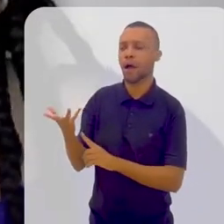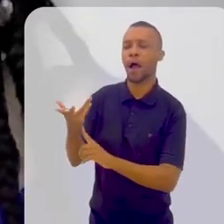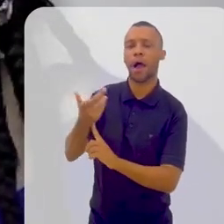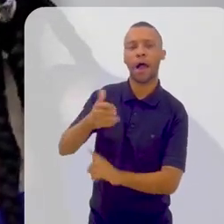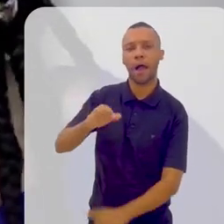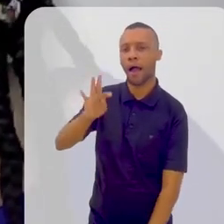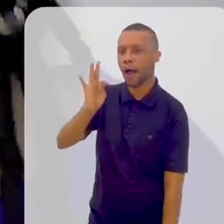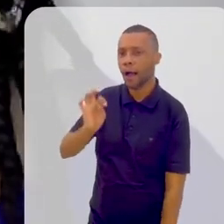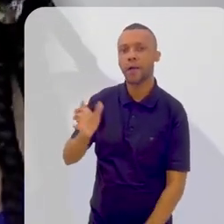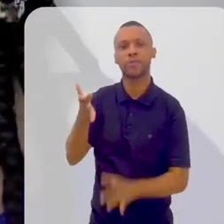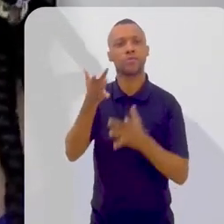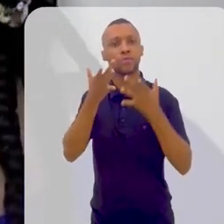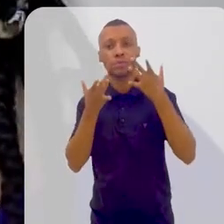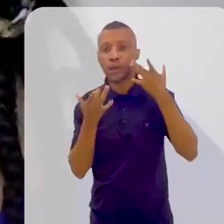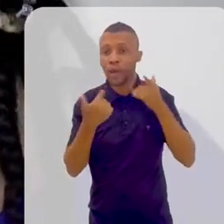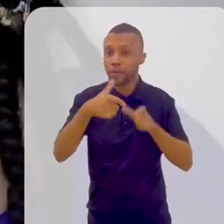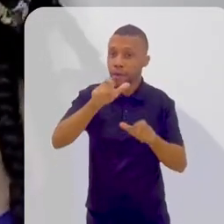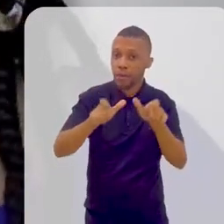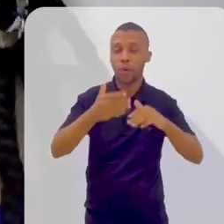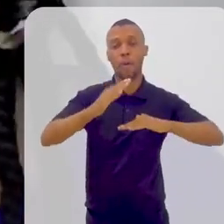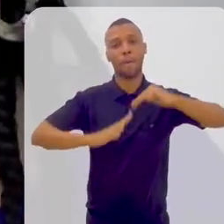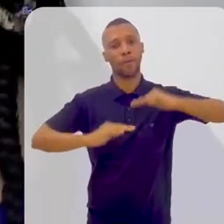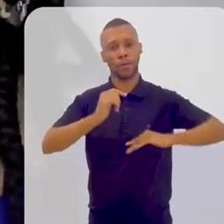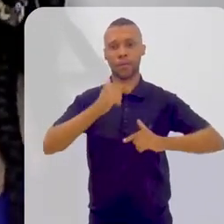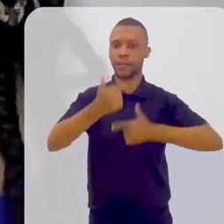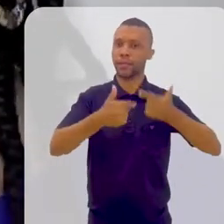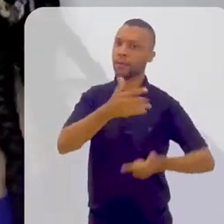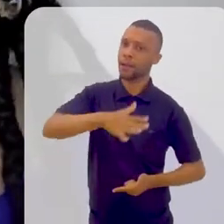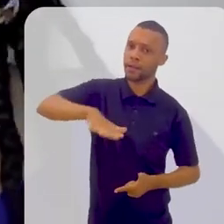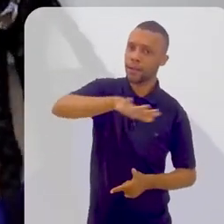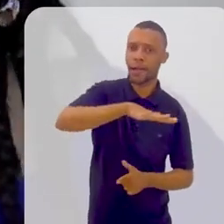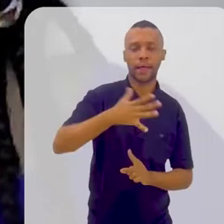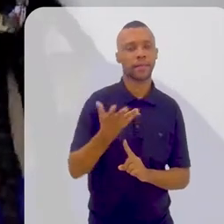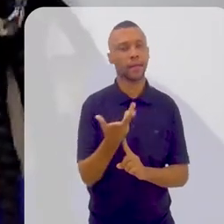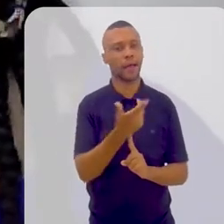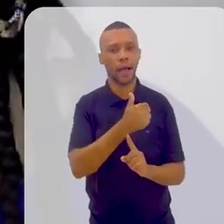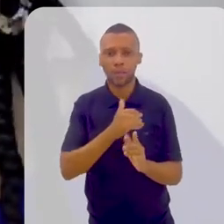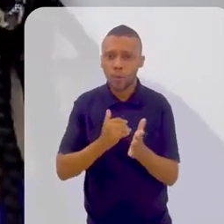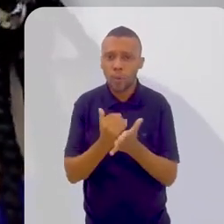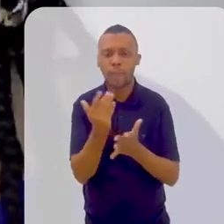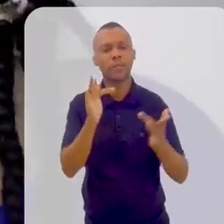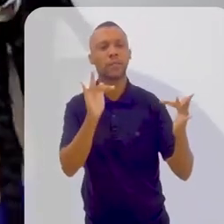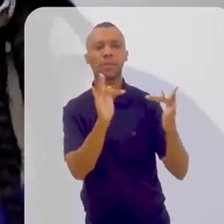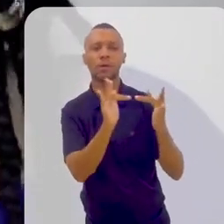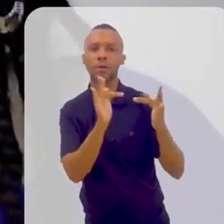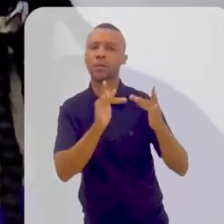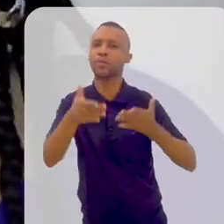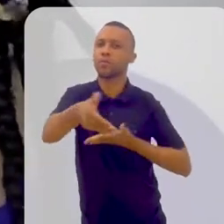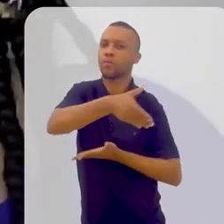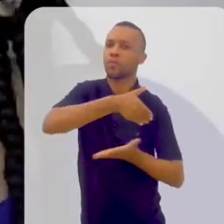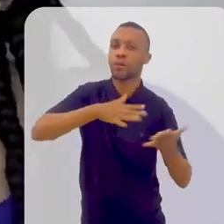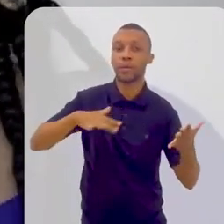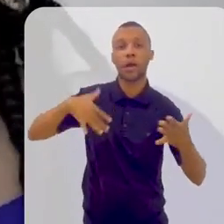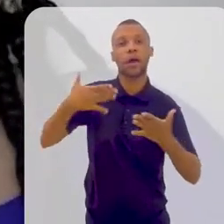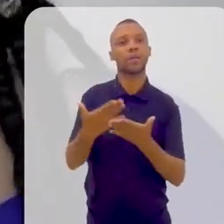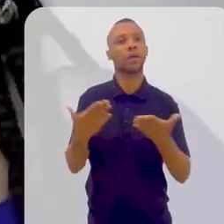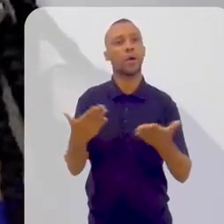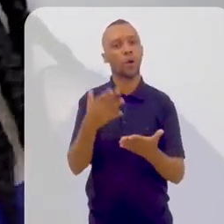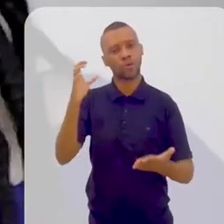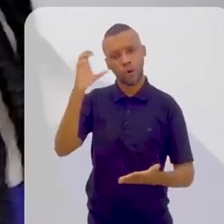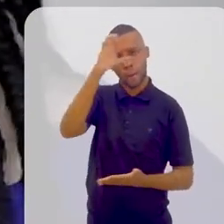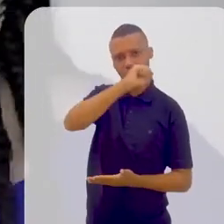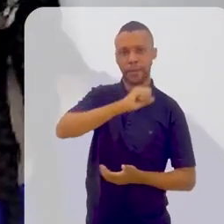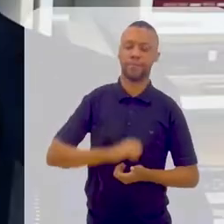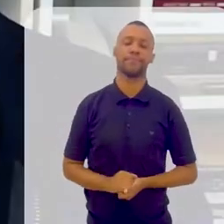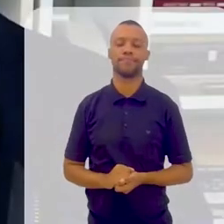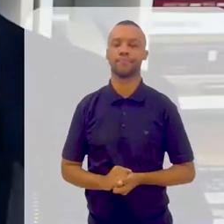arte, o teatro, as pessoas que trabalham com arte e que eu passei a conviver e que eu aprendo, aprendi e aprendo até